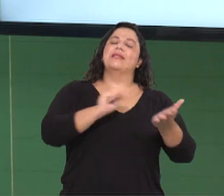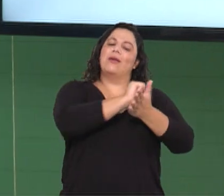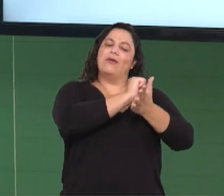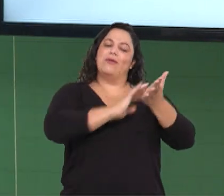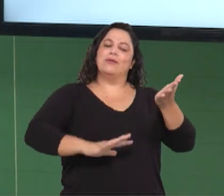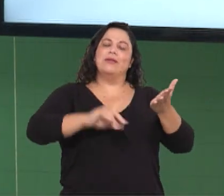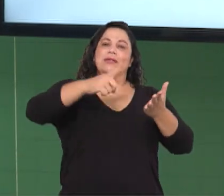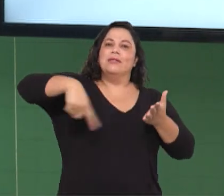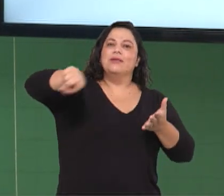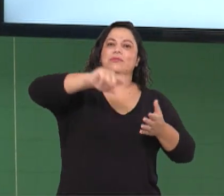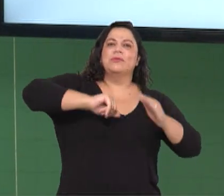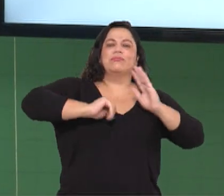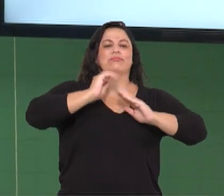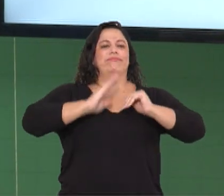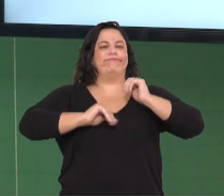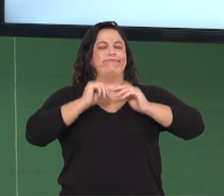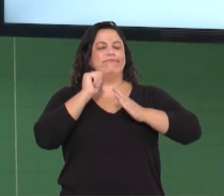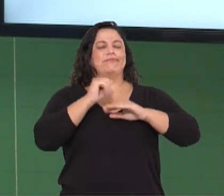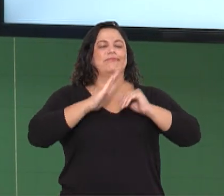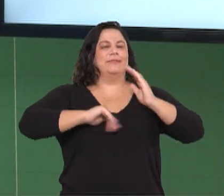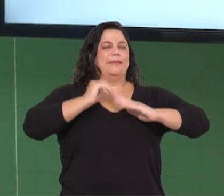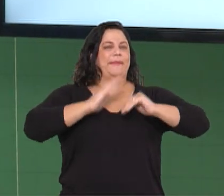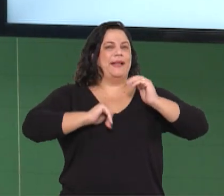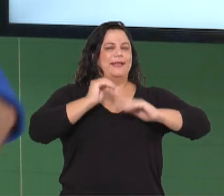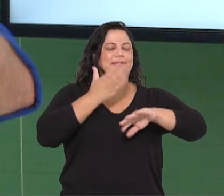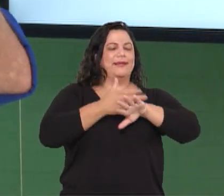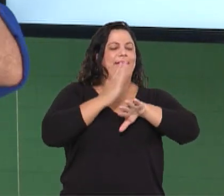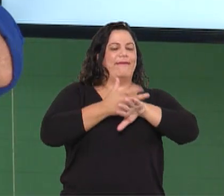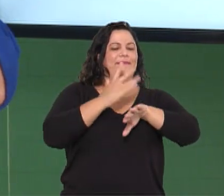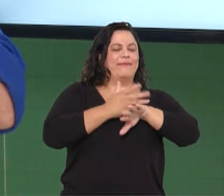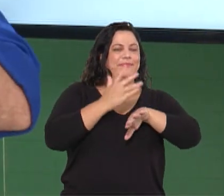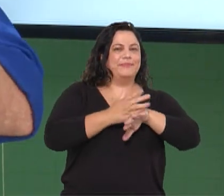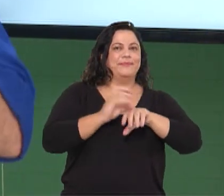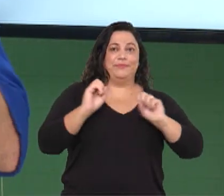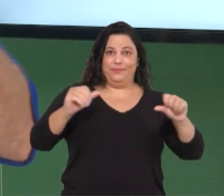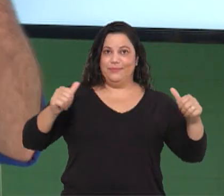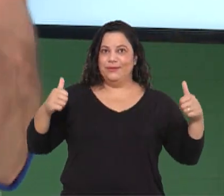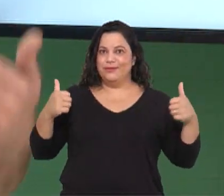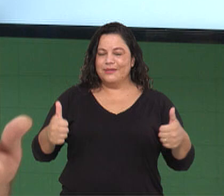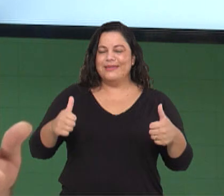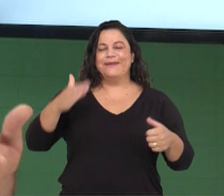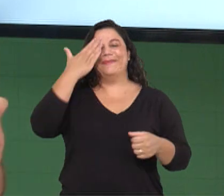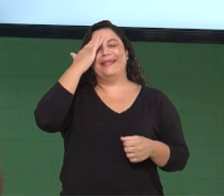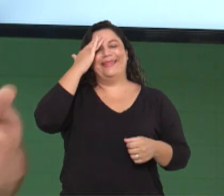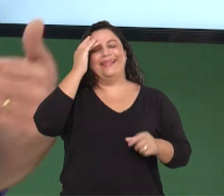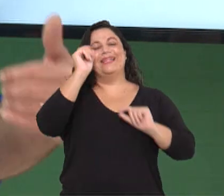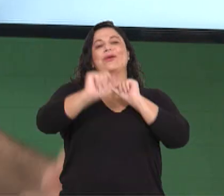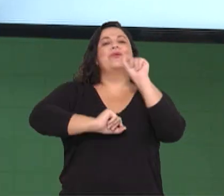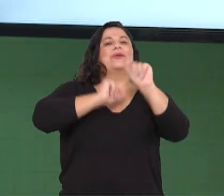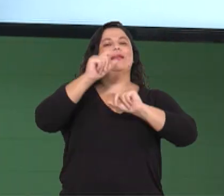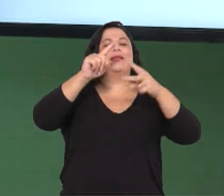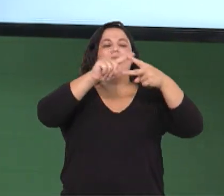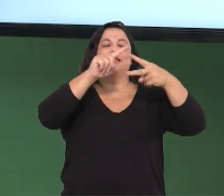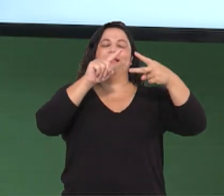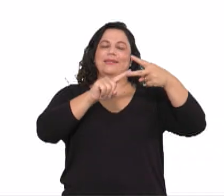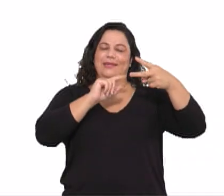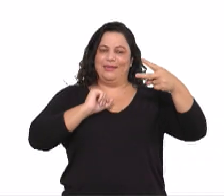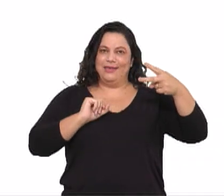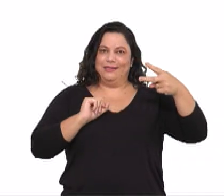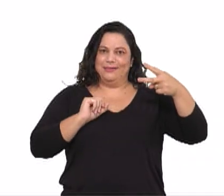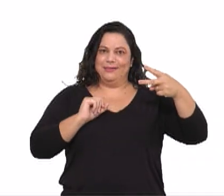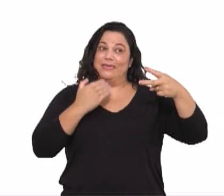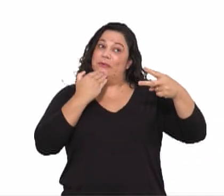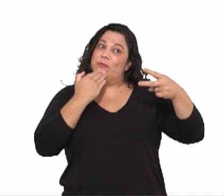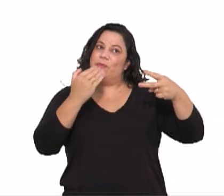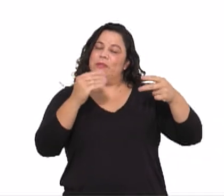para você praticar aí no seu caderno, para ver se você conseguiu entender o que é uma metáfora e o que é uma comparação. Vou pedir para